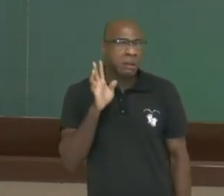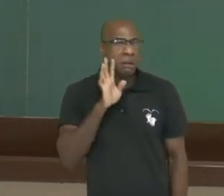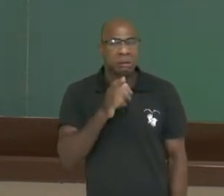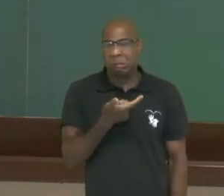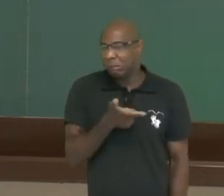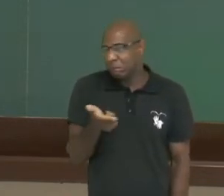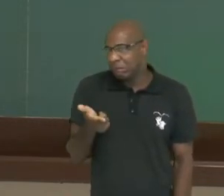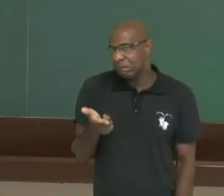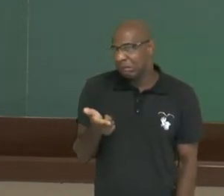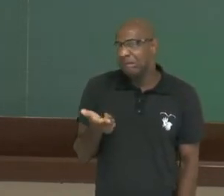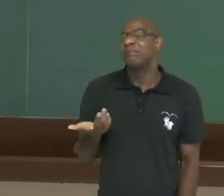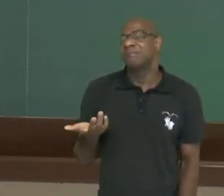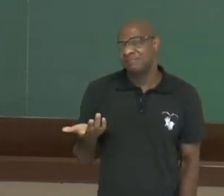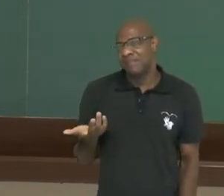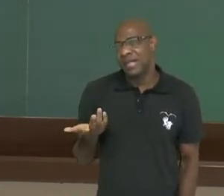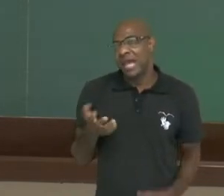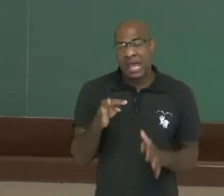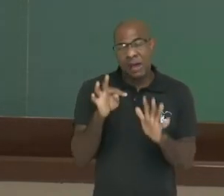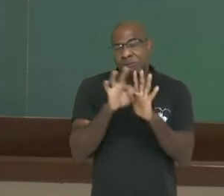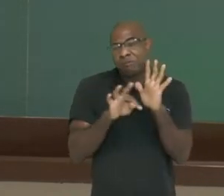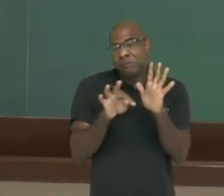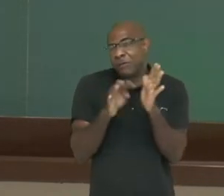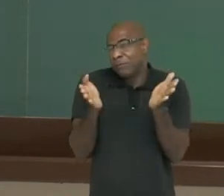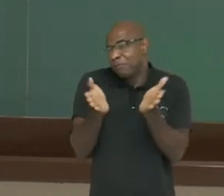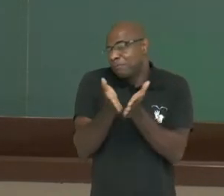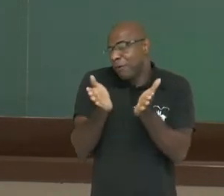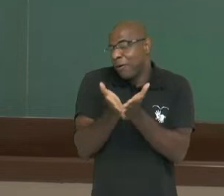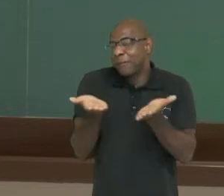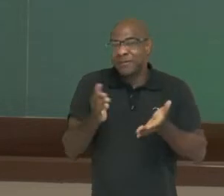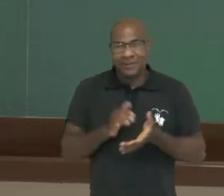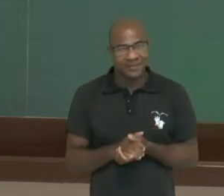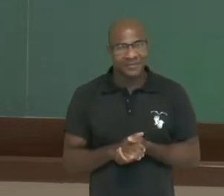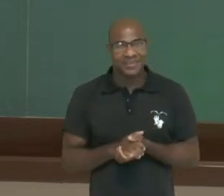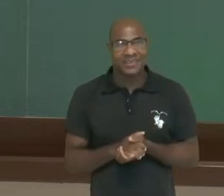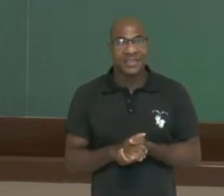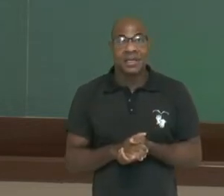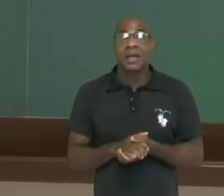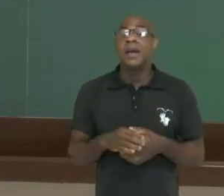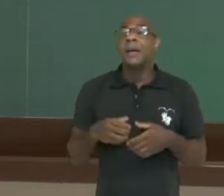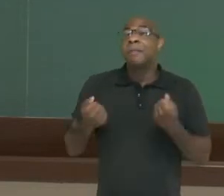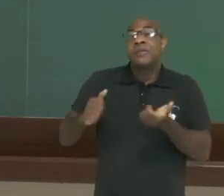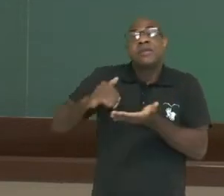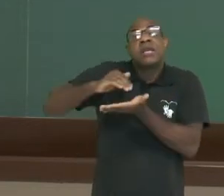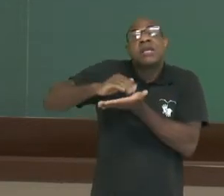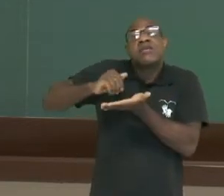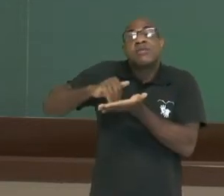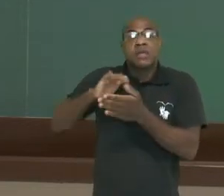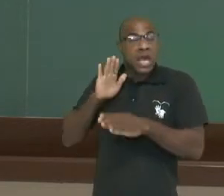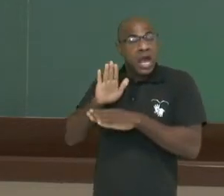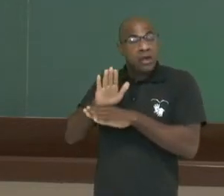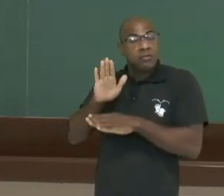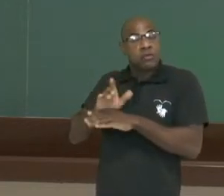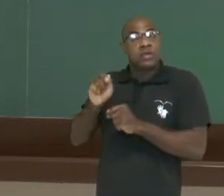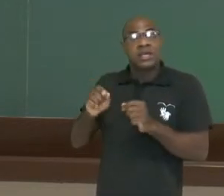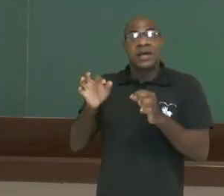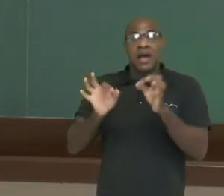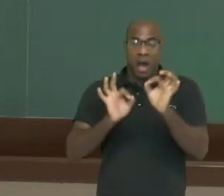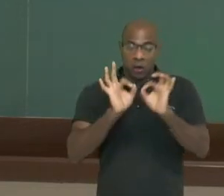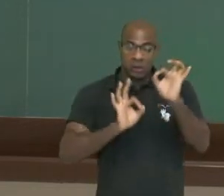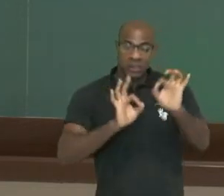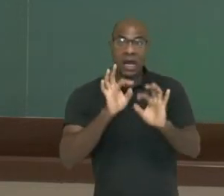texto ruinzinho de ler. A coesão faz isso, a coesão referencial. Ela retira e vai auxiliar a textualidade,